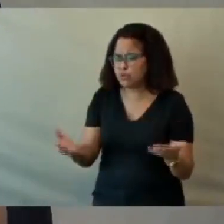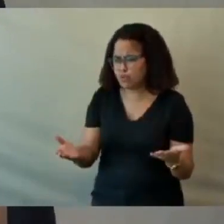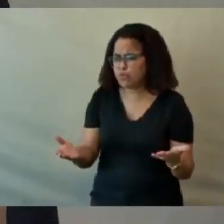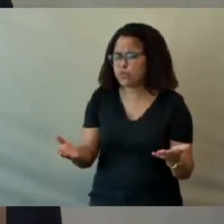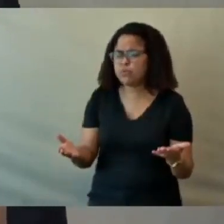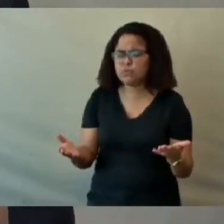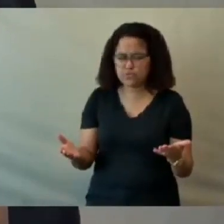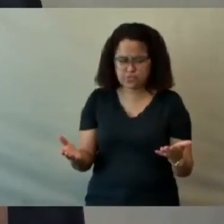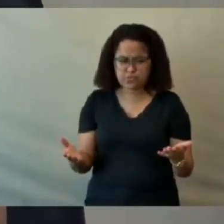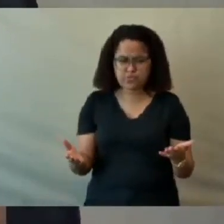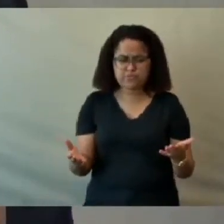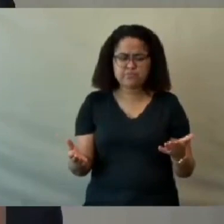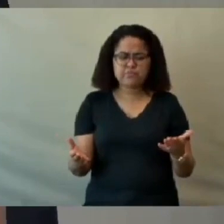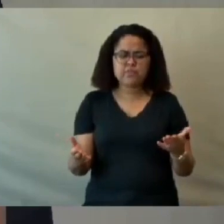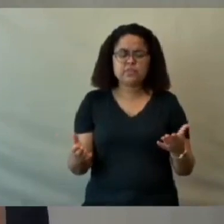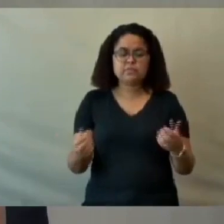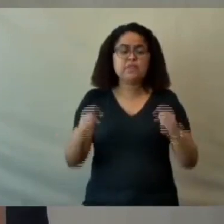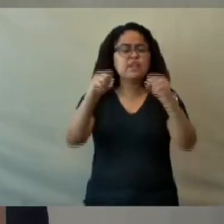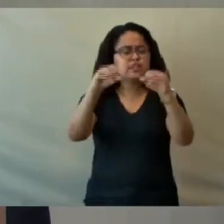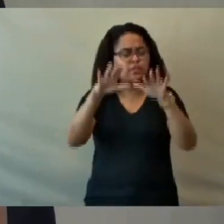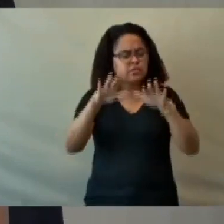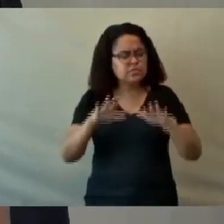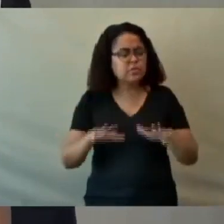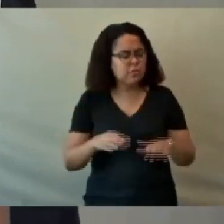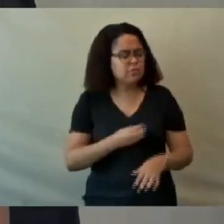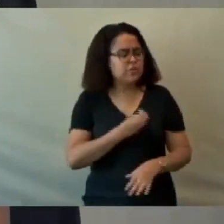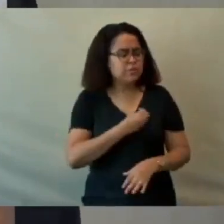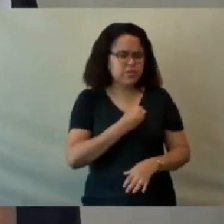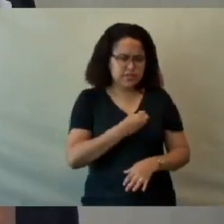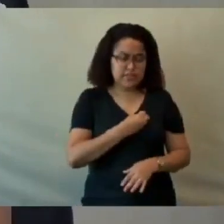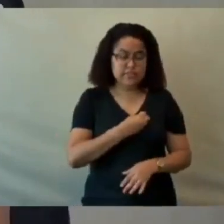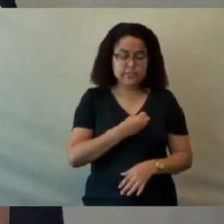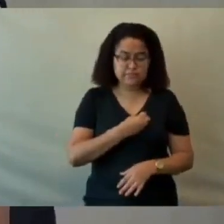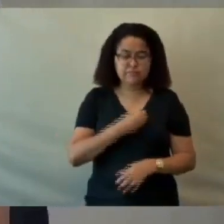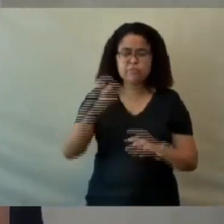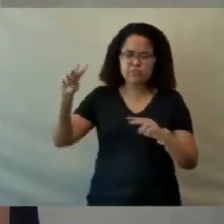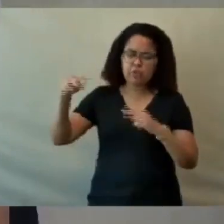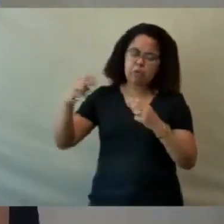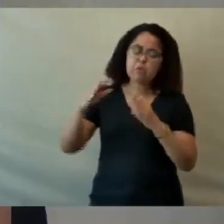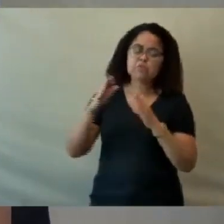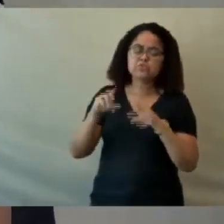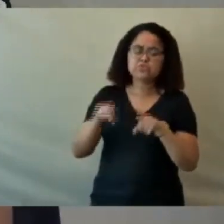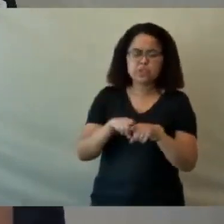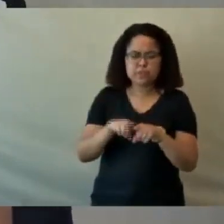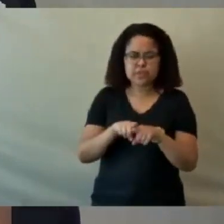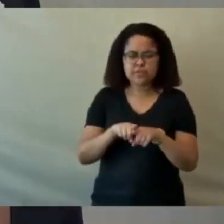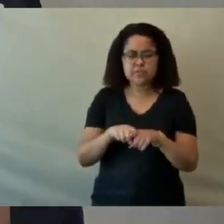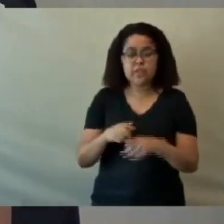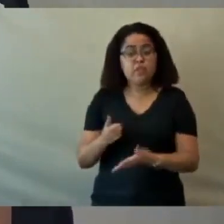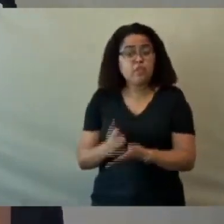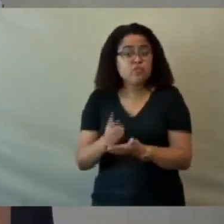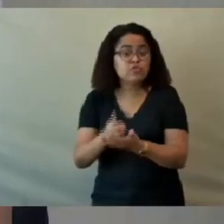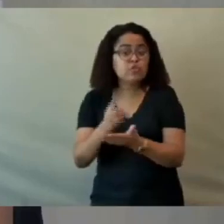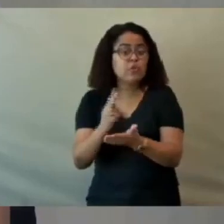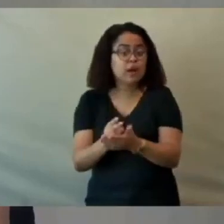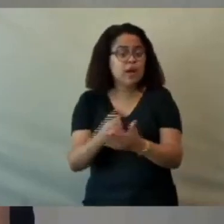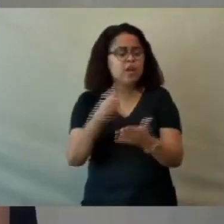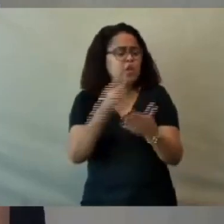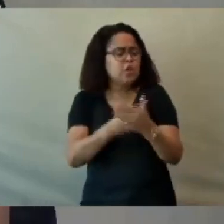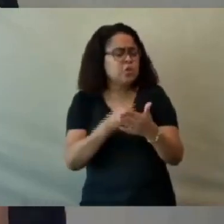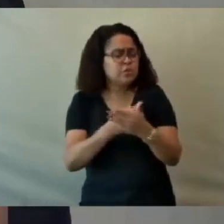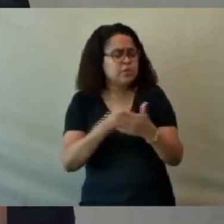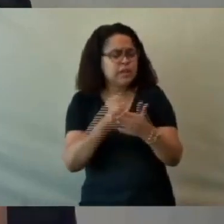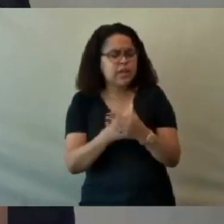audiência pública e a única coisa que eu ainda vou lutar bastante não vou perder as esperanças de regularizar